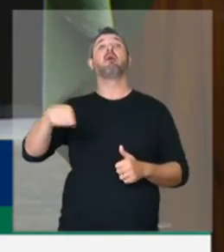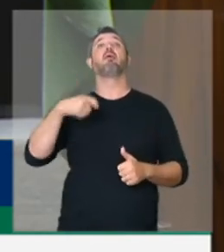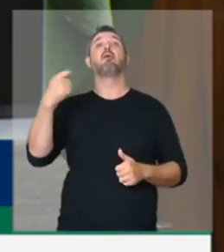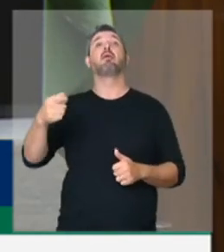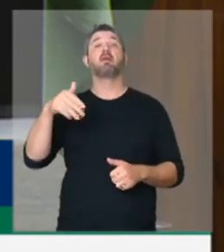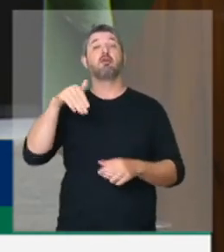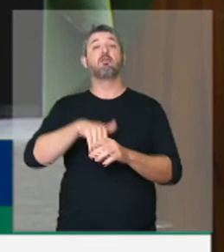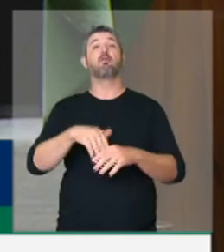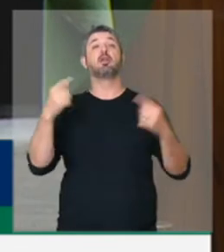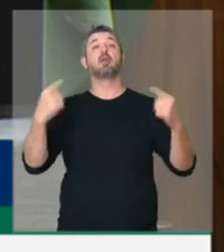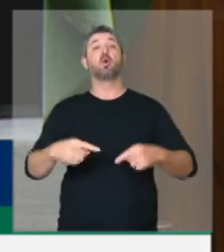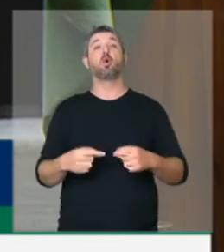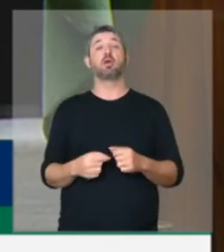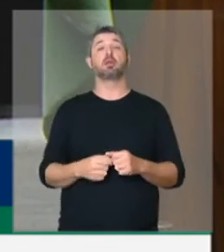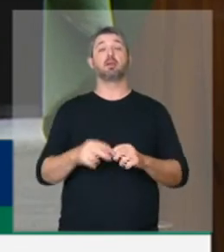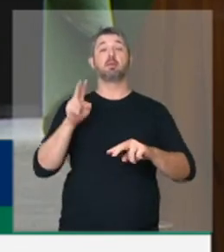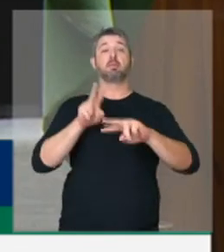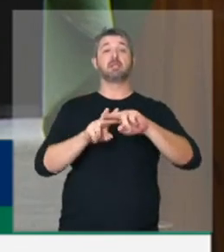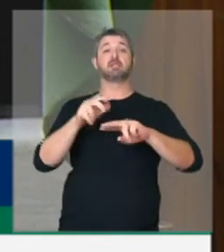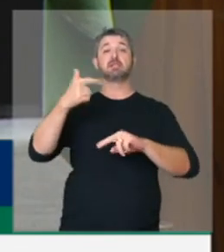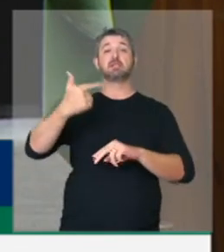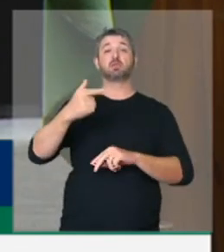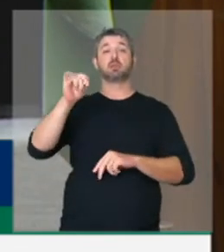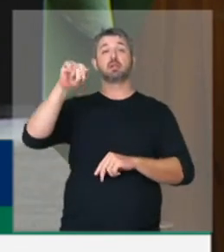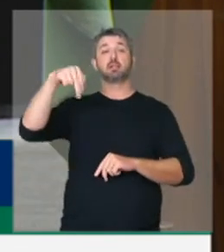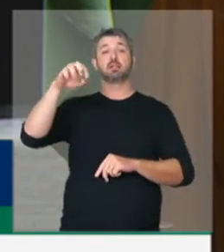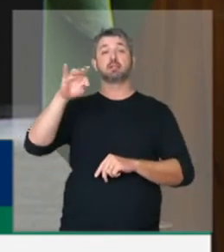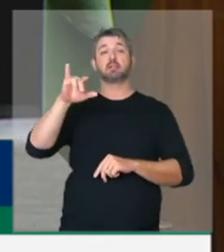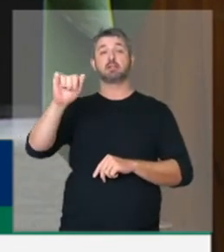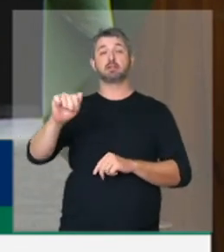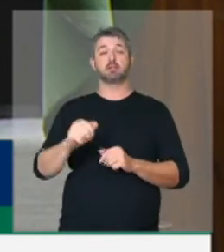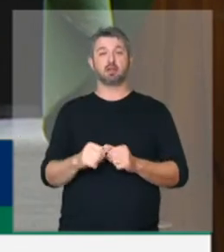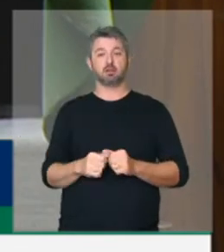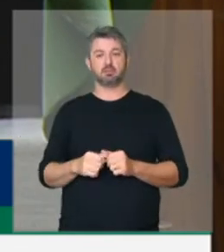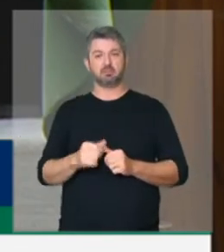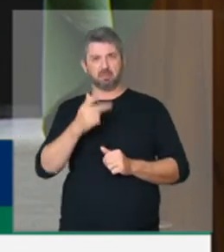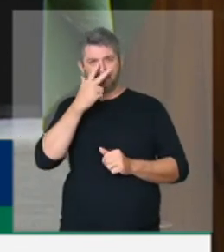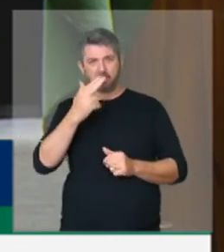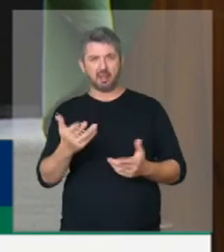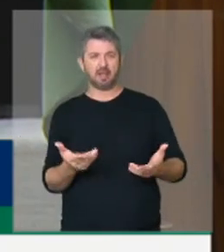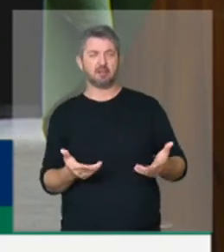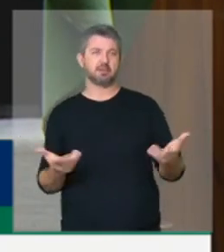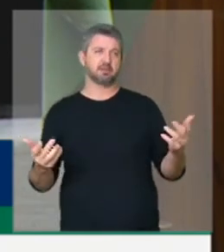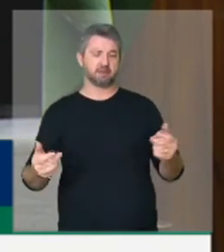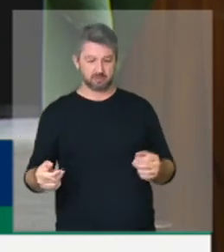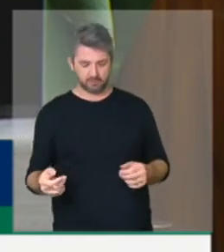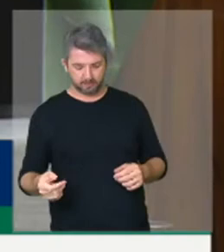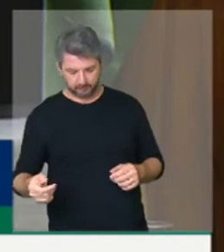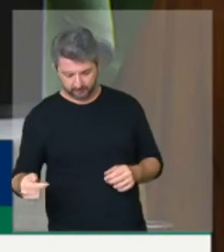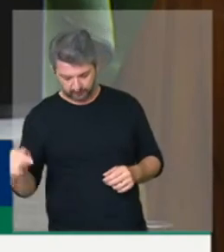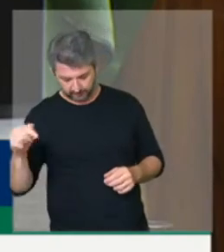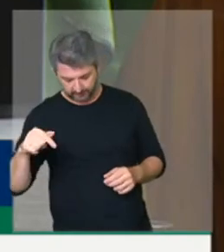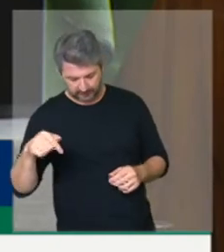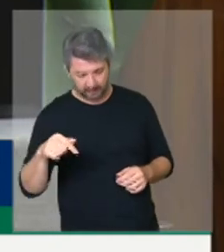votar contra a prisão em segunda instância. Até fica parecendo que nós estamos aqui